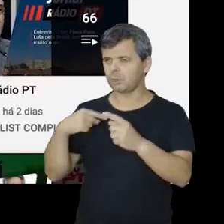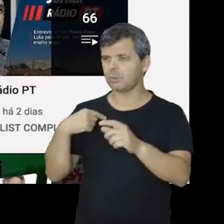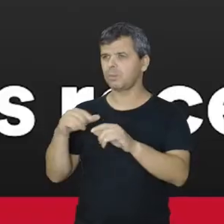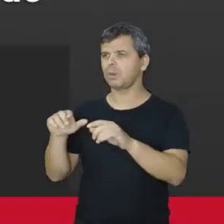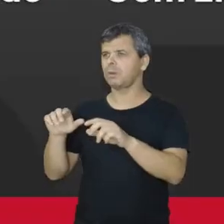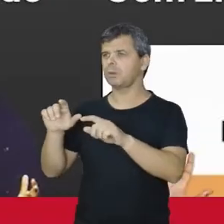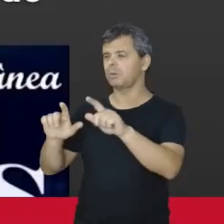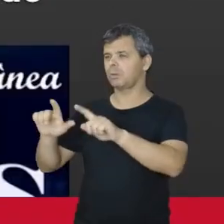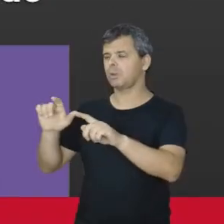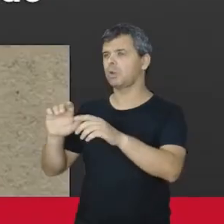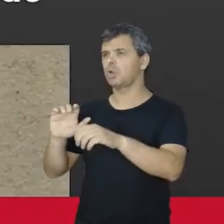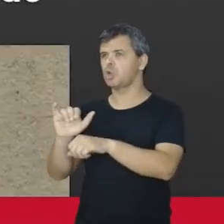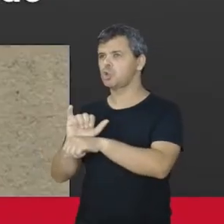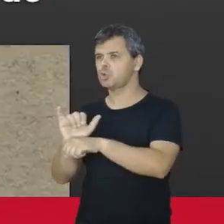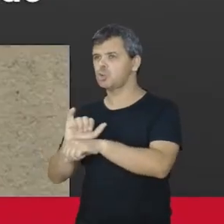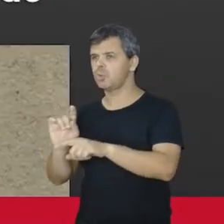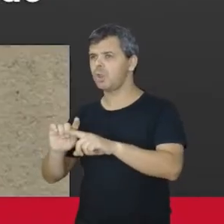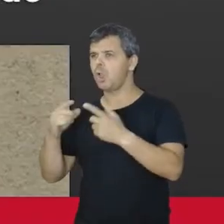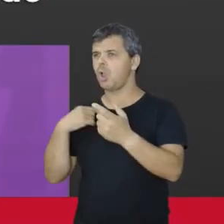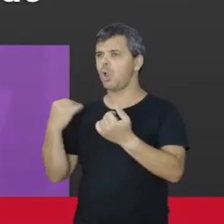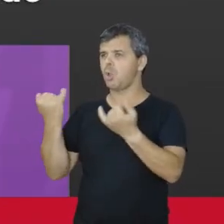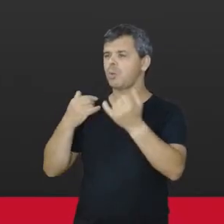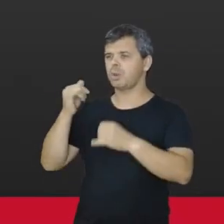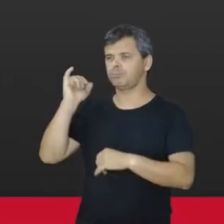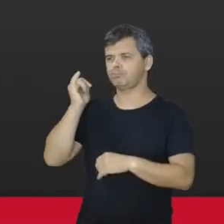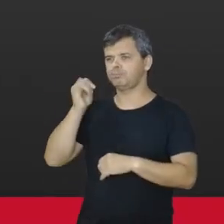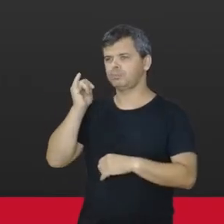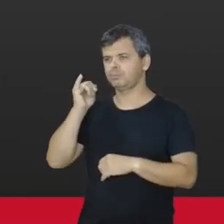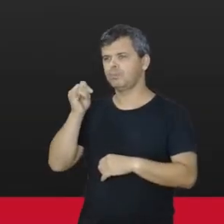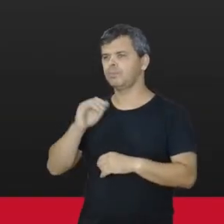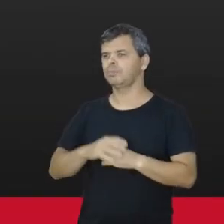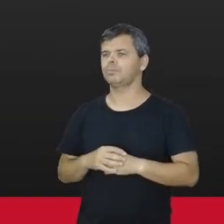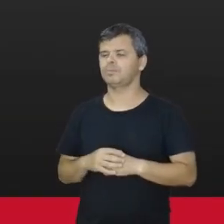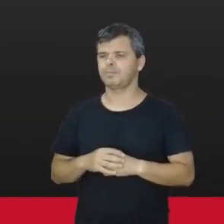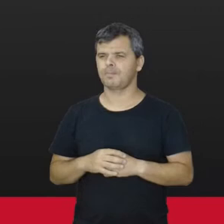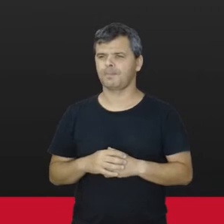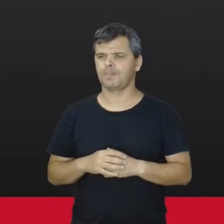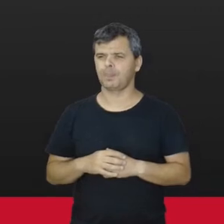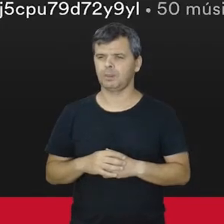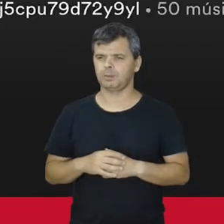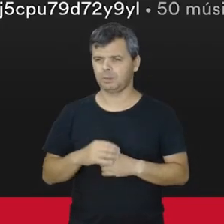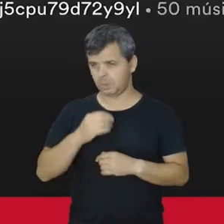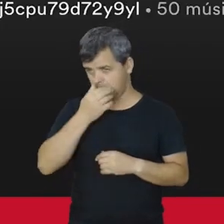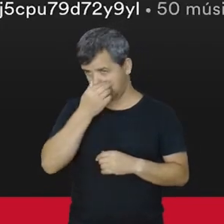no canal da TVPT no YouTube ou em formato de podcast no Spotify.